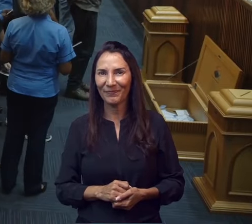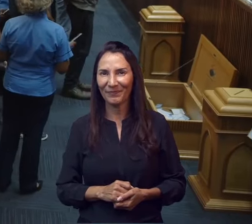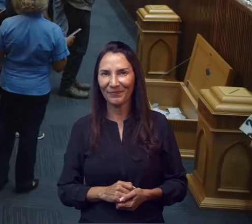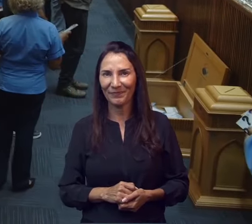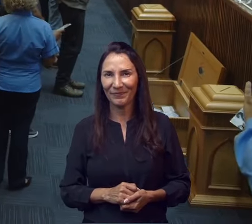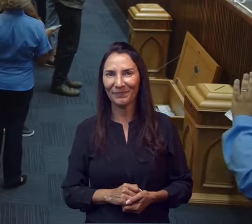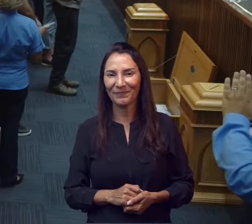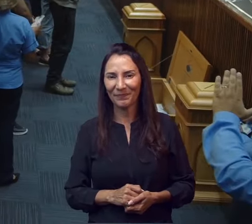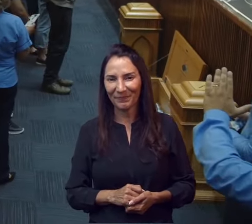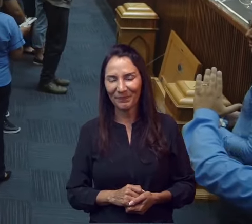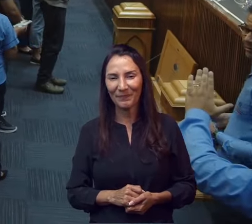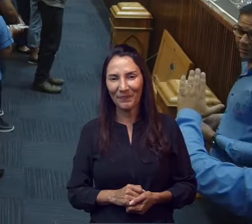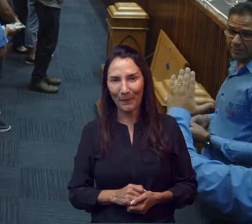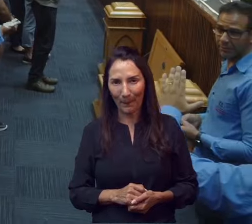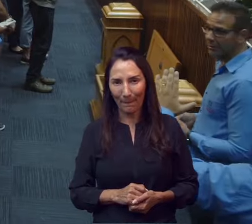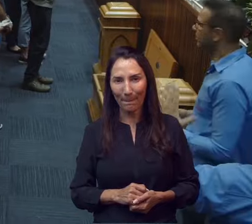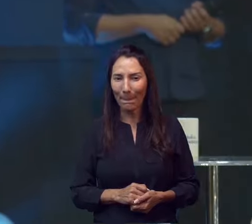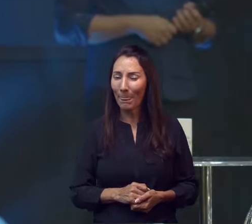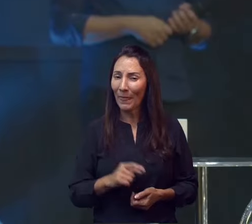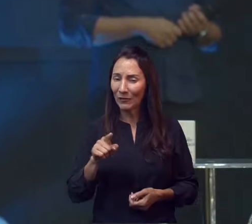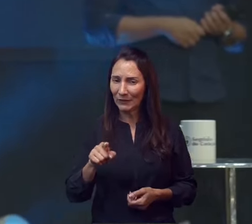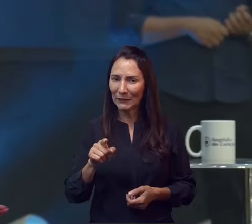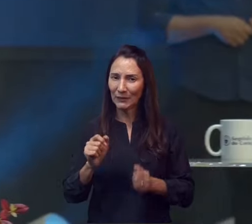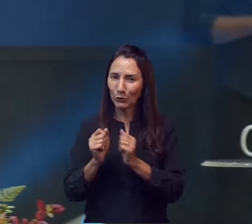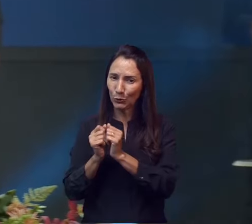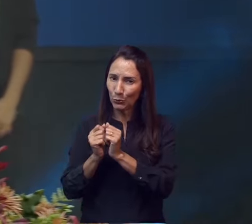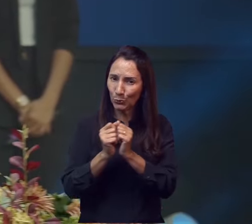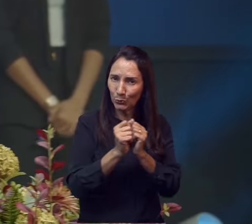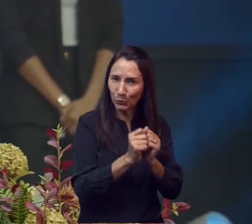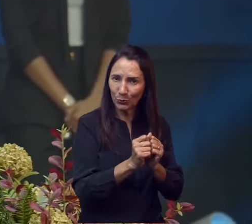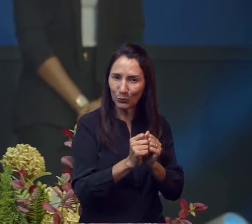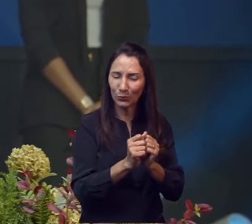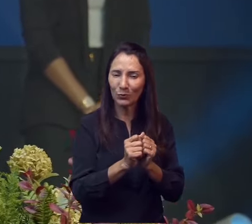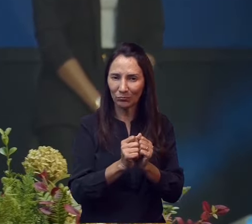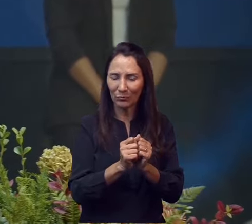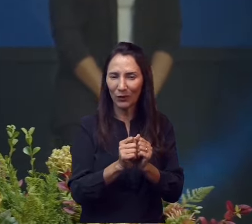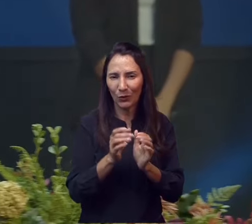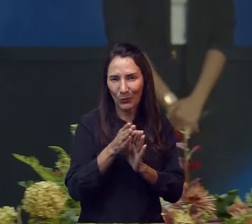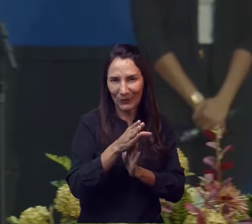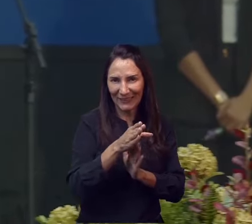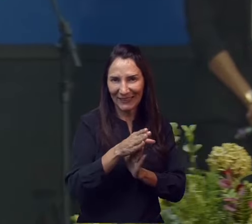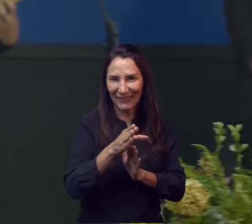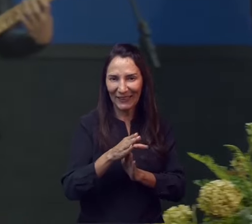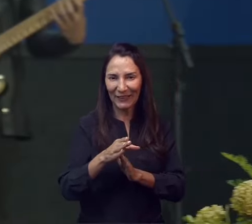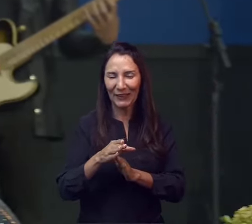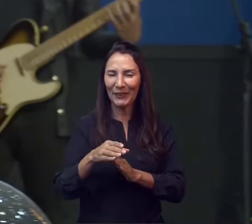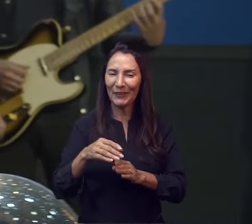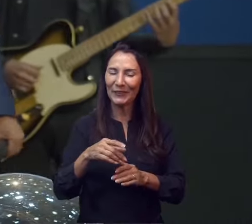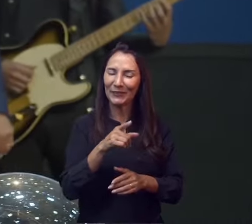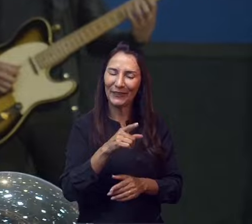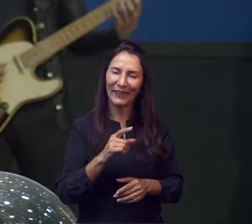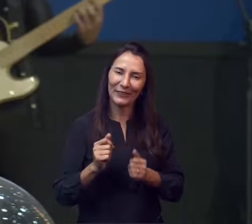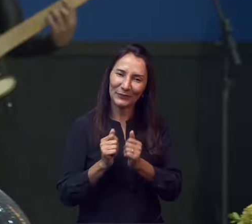Ô que legal então Três minutinhos acompanha esse pessoal aqui Três minutinhos vamos lá